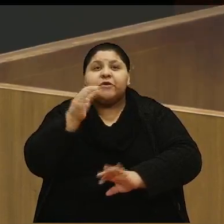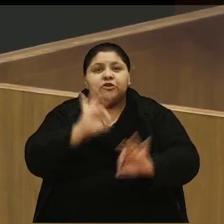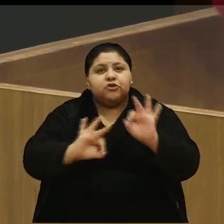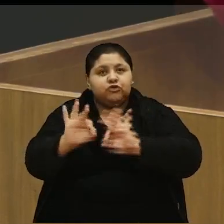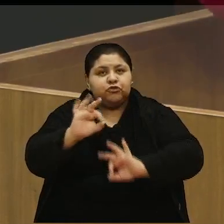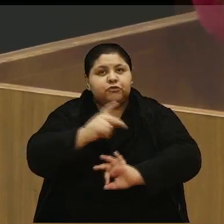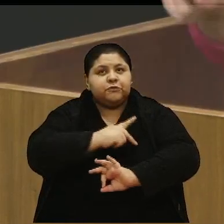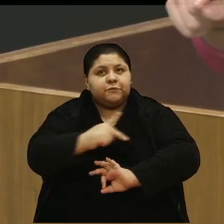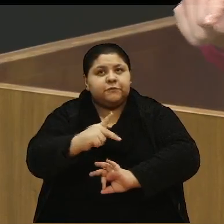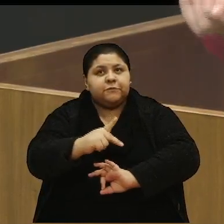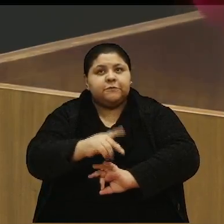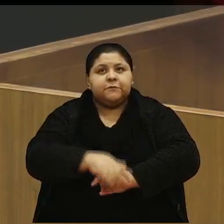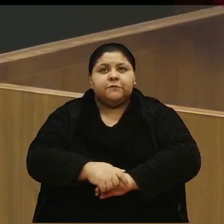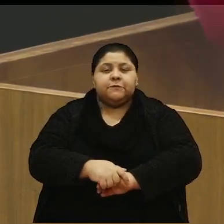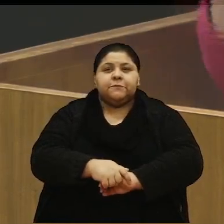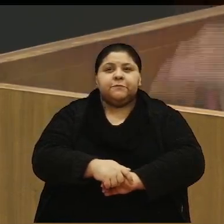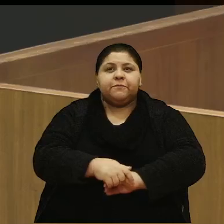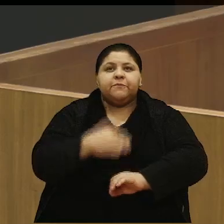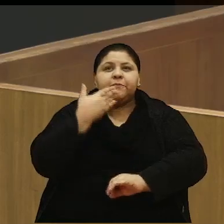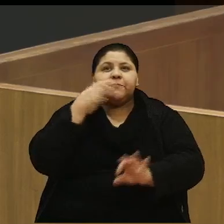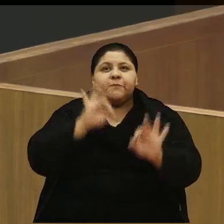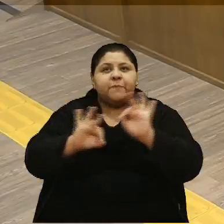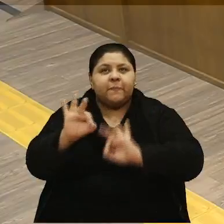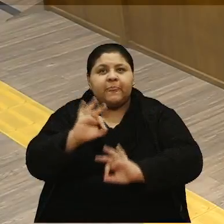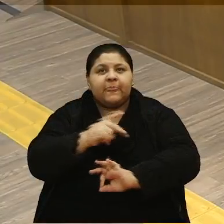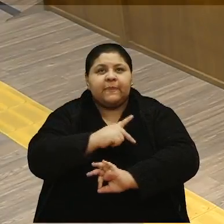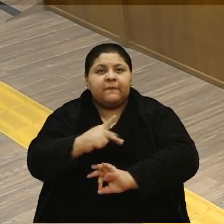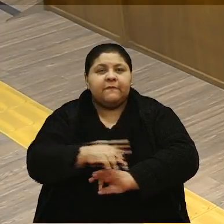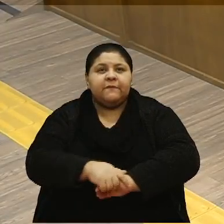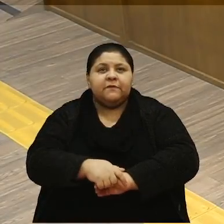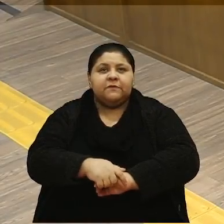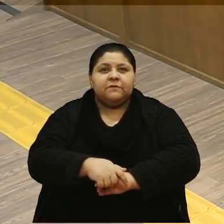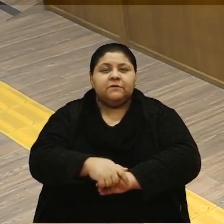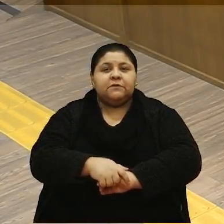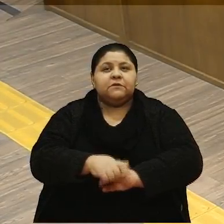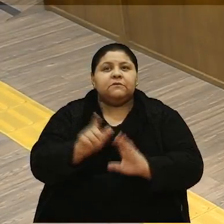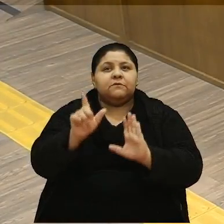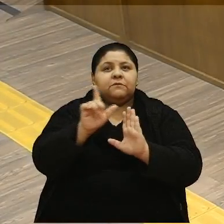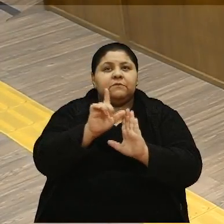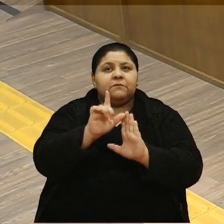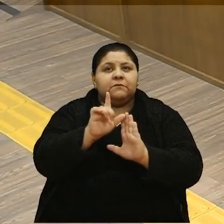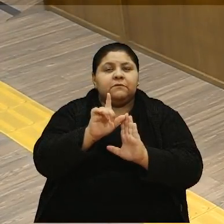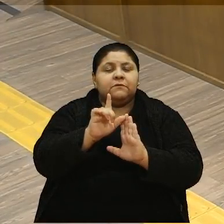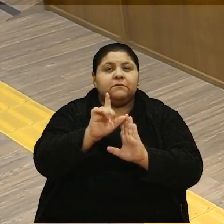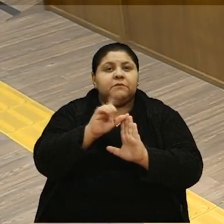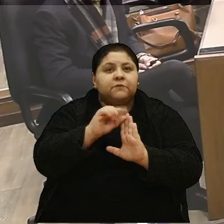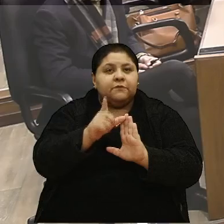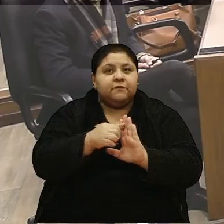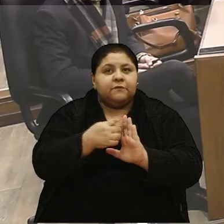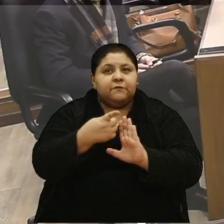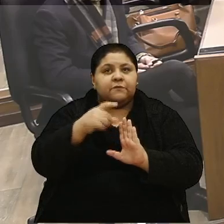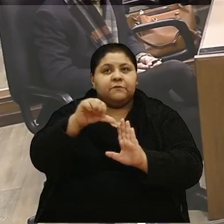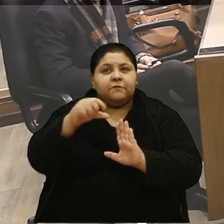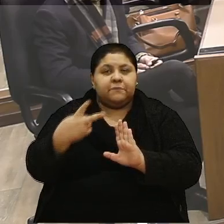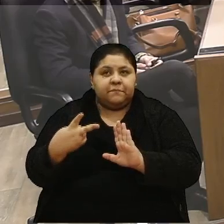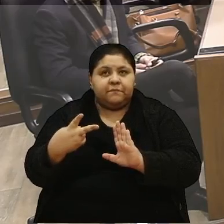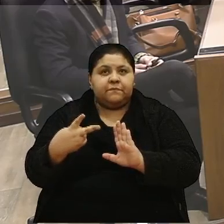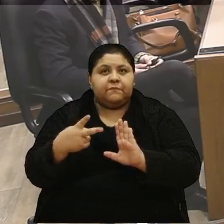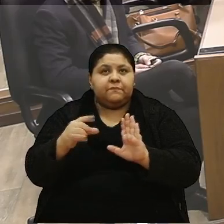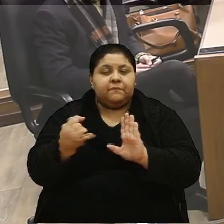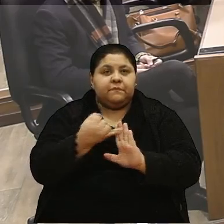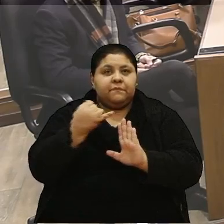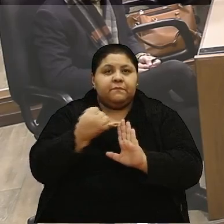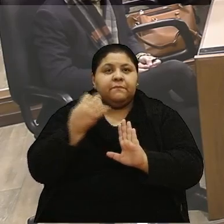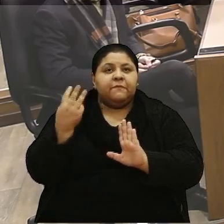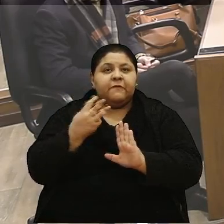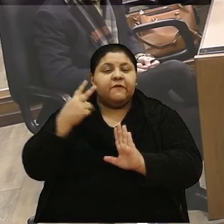presidente. Vou acionar a PEN. Questão de ordem novamente, presidente. Só um minutinho, vereadora Andressa. Artigo 192, inciso 3º,